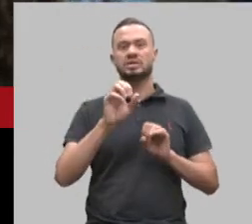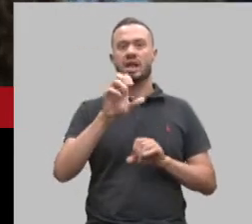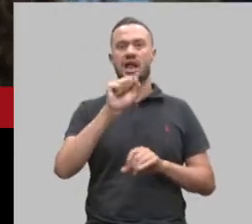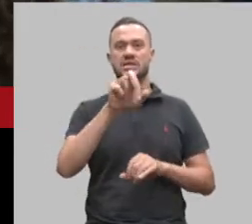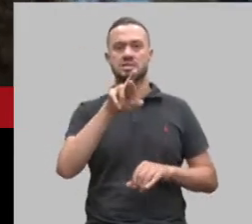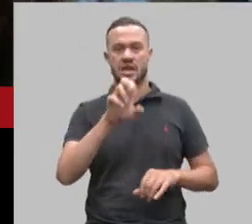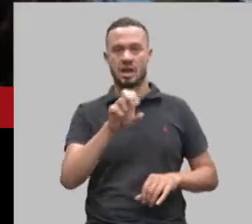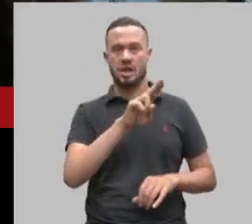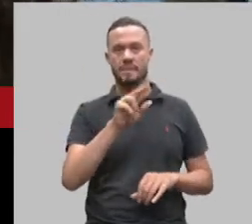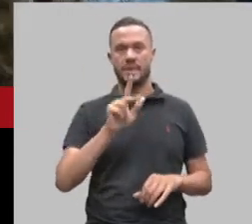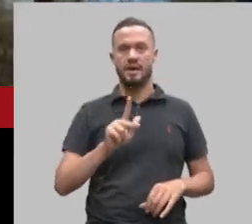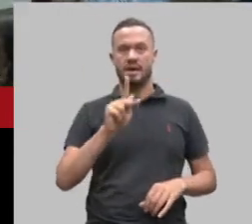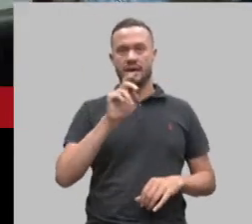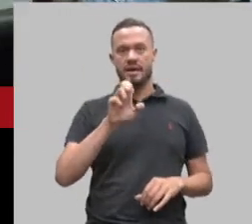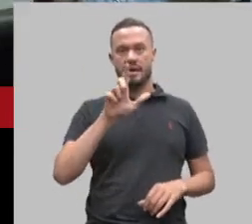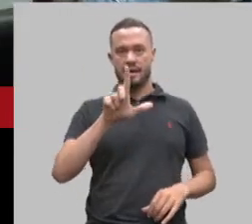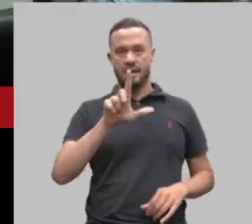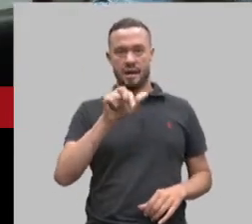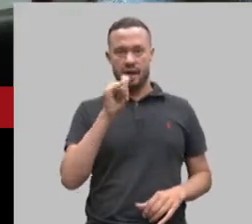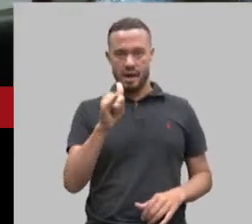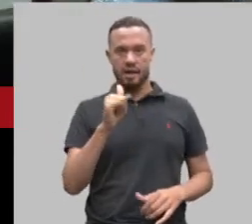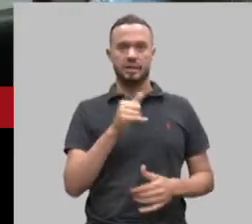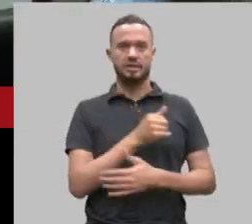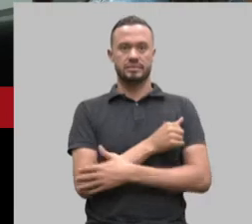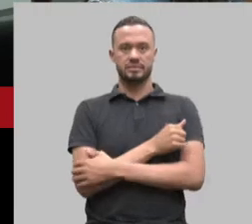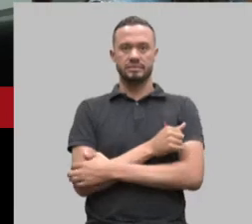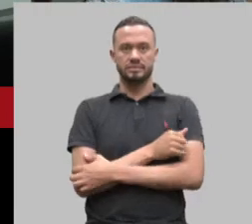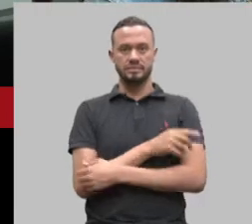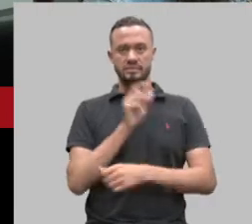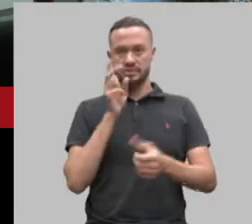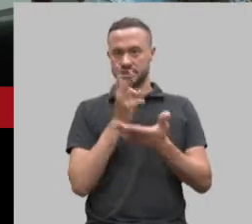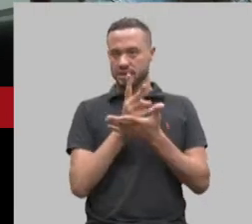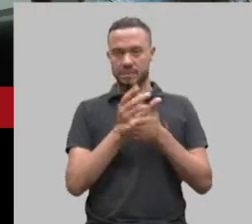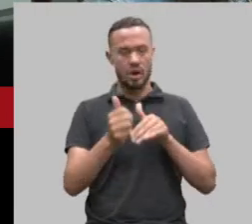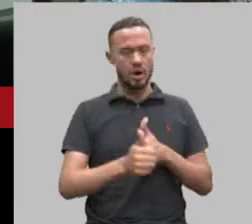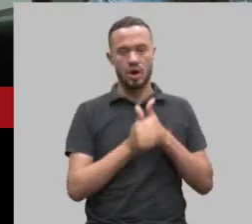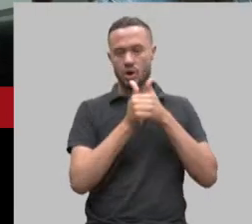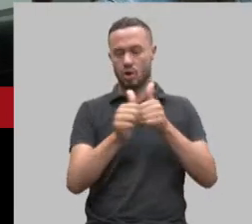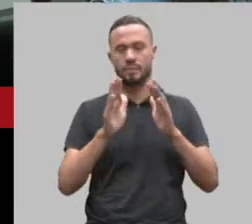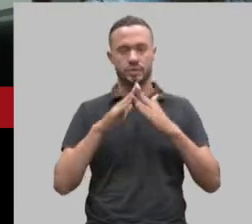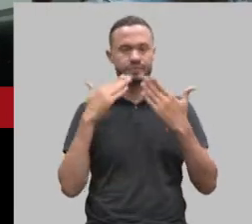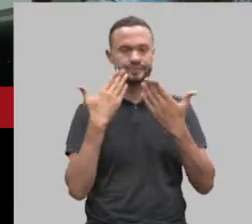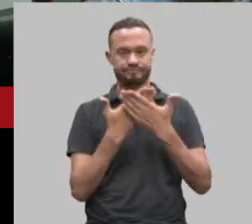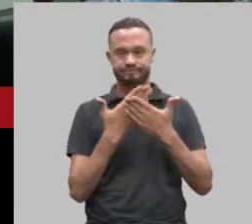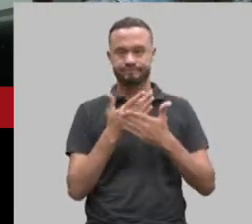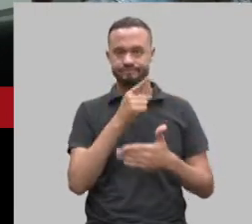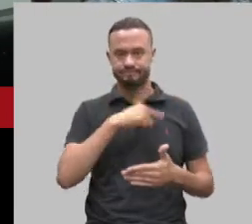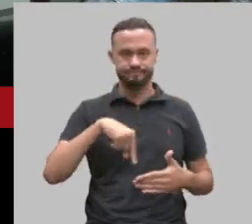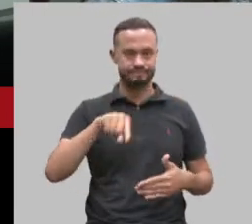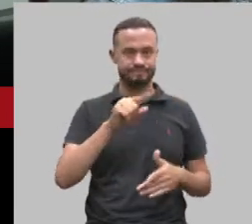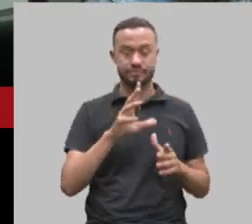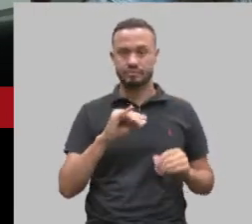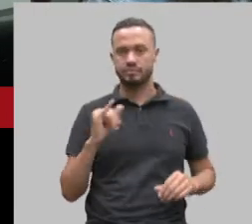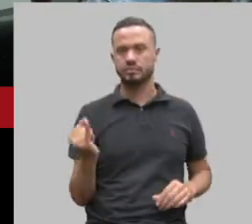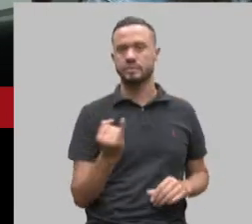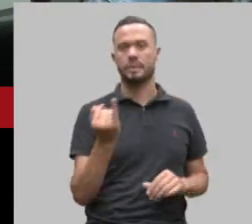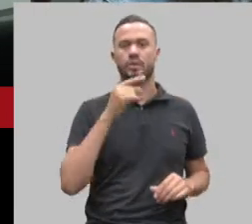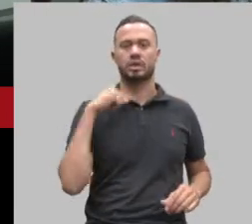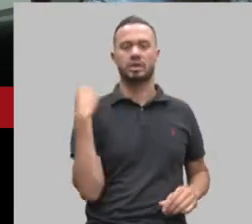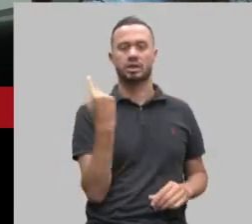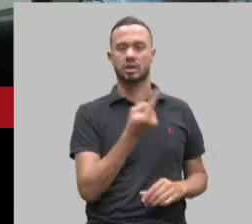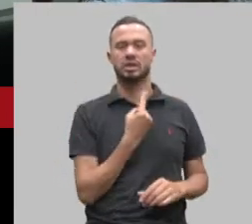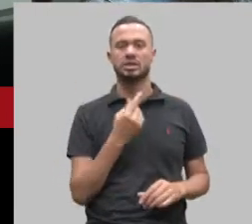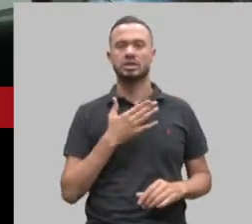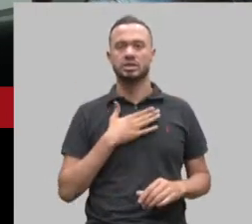Kelle que ela foi que ela foi a pessoa que sempre acompanhou a nossa escola e que é um elemento extremamente importante para nós a minha